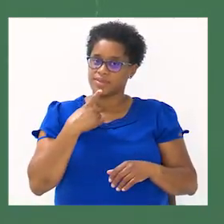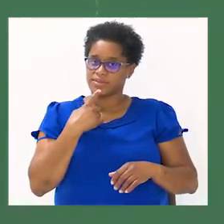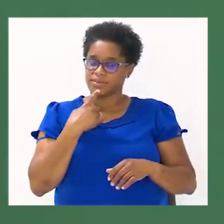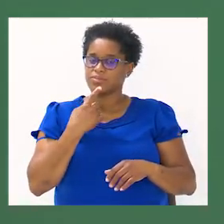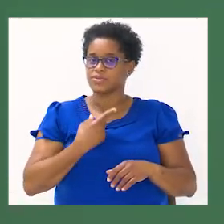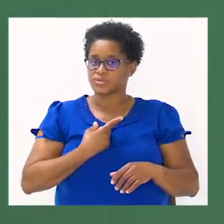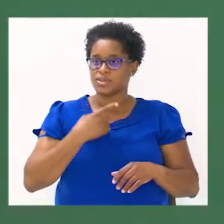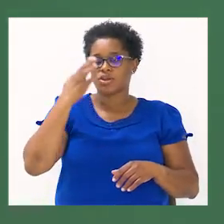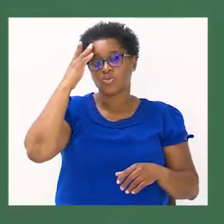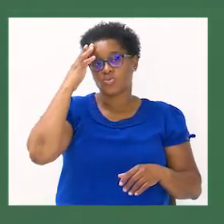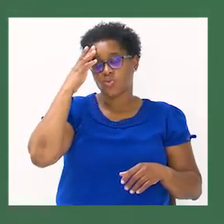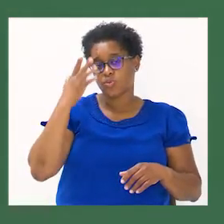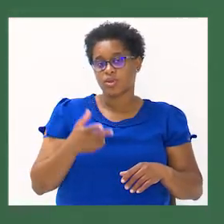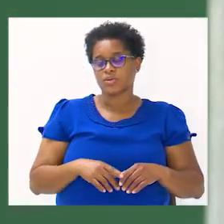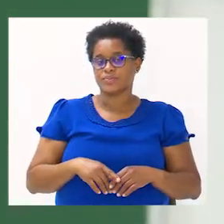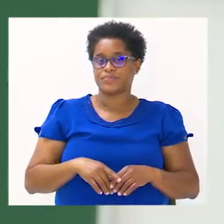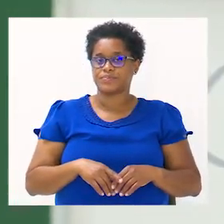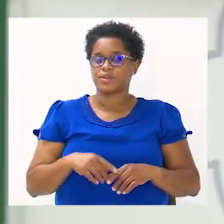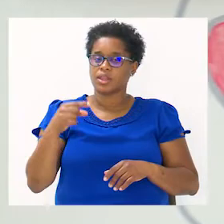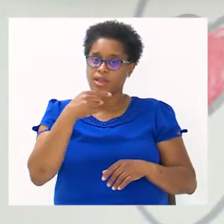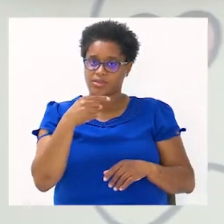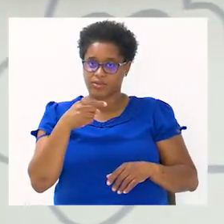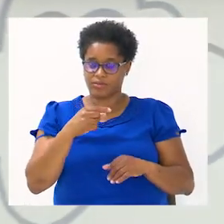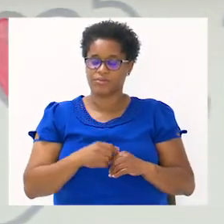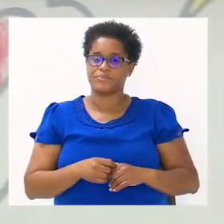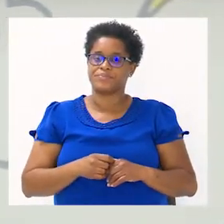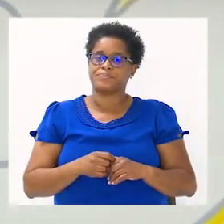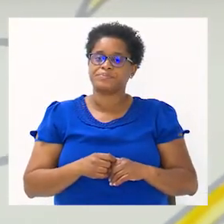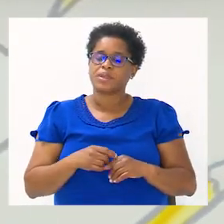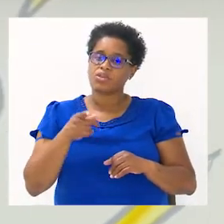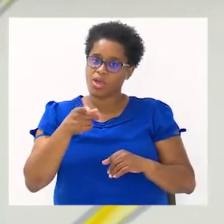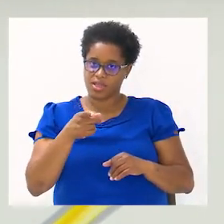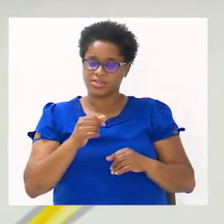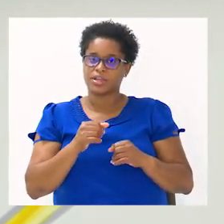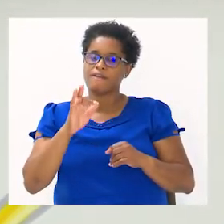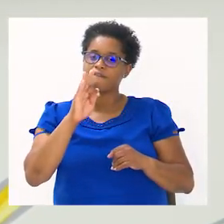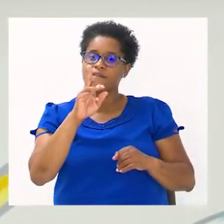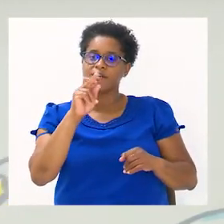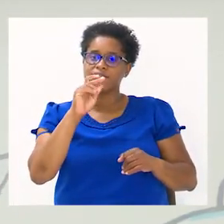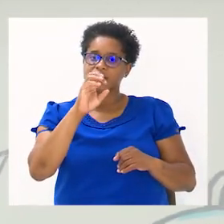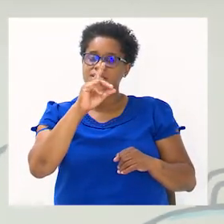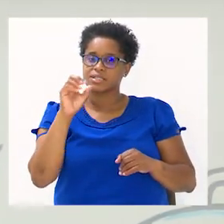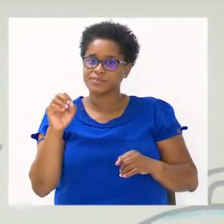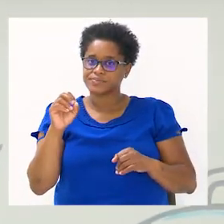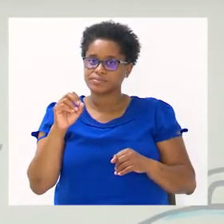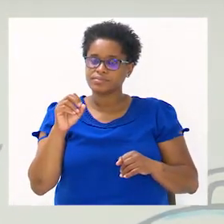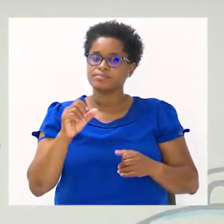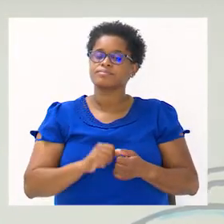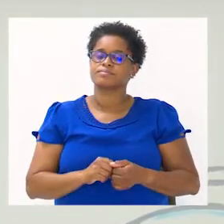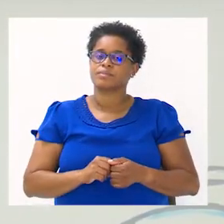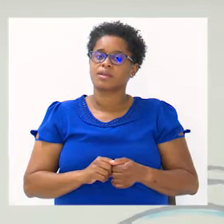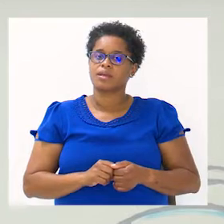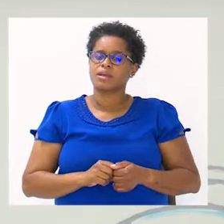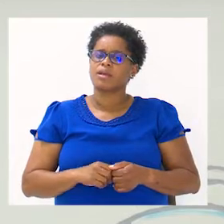Entendido? Por ser número negativo, não é? Então, esta fração